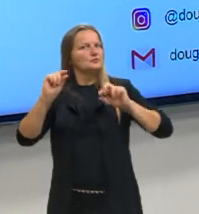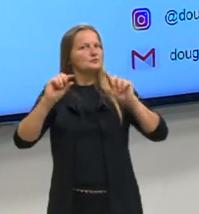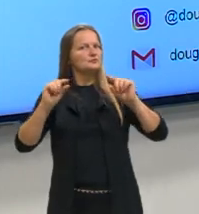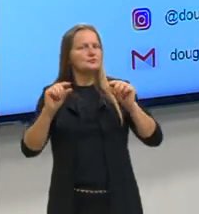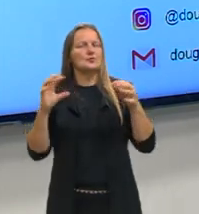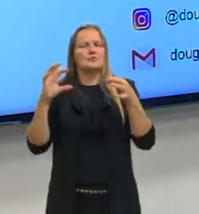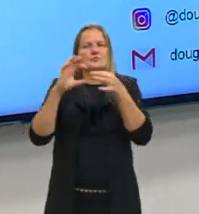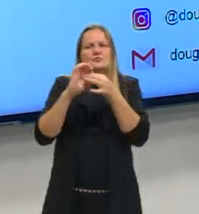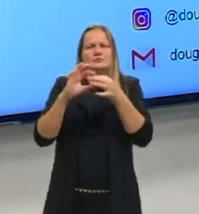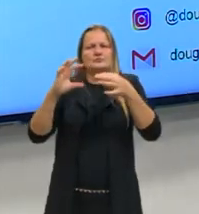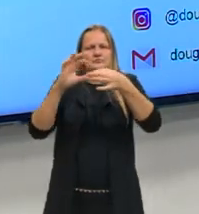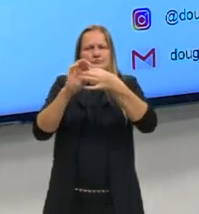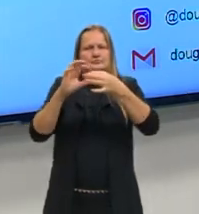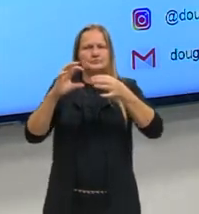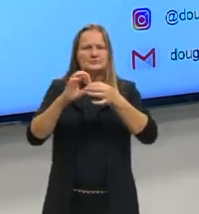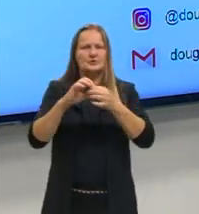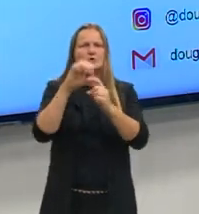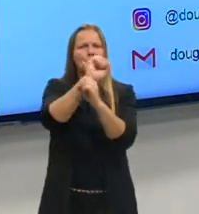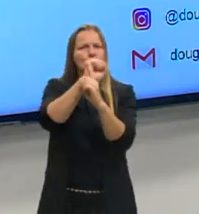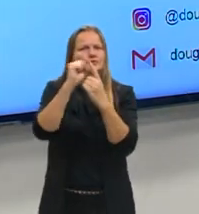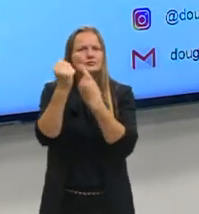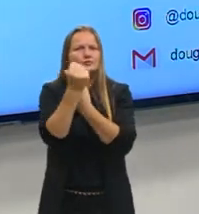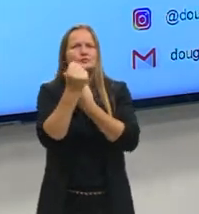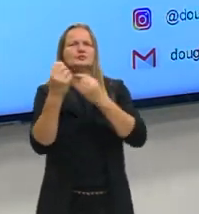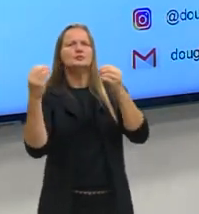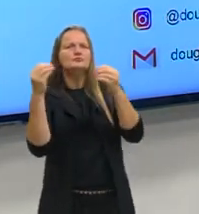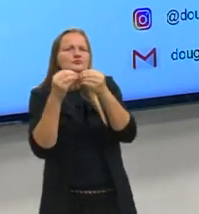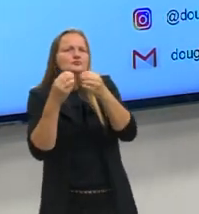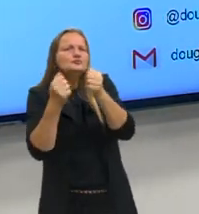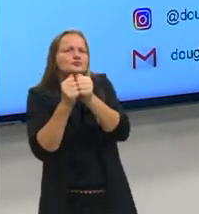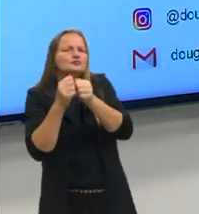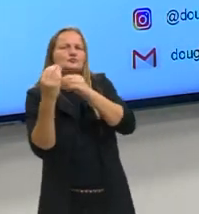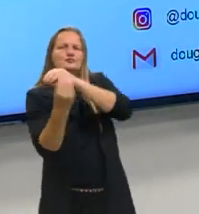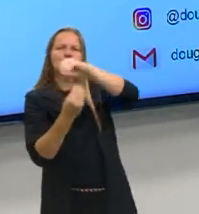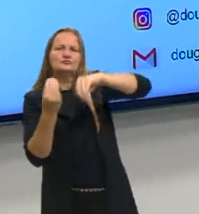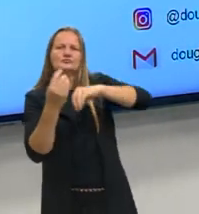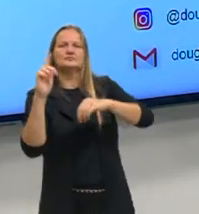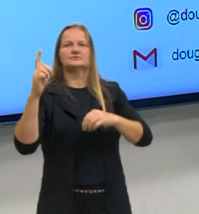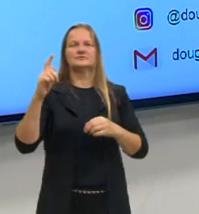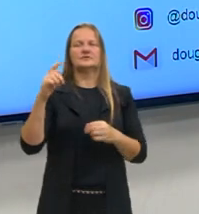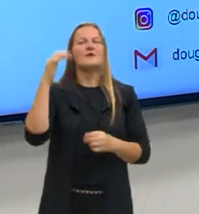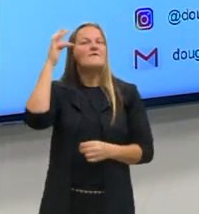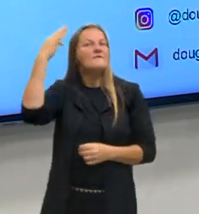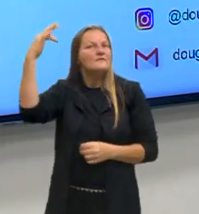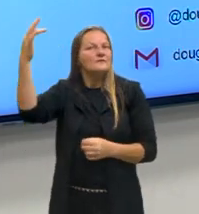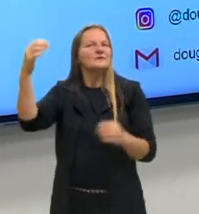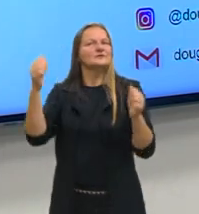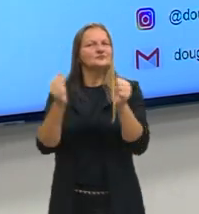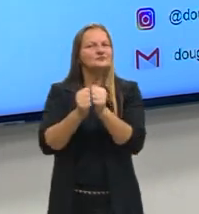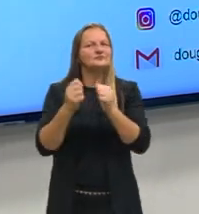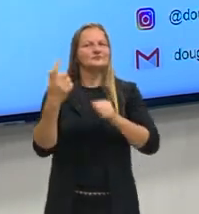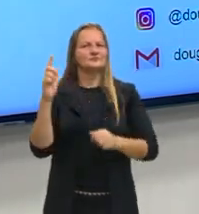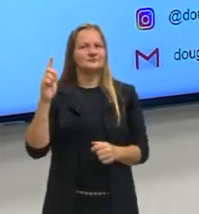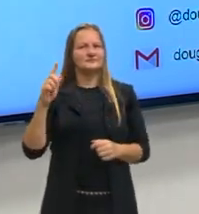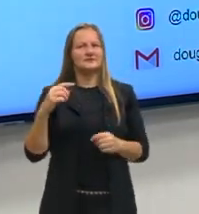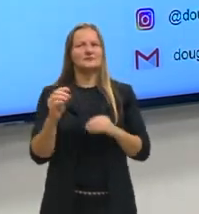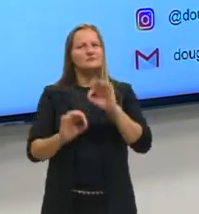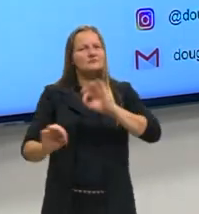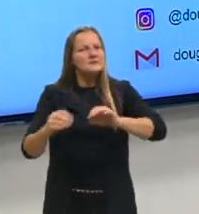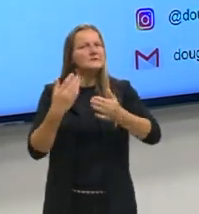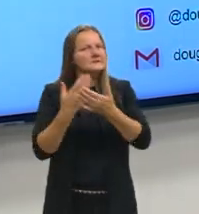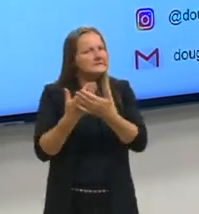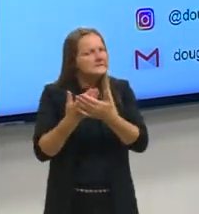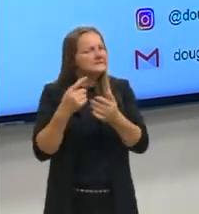muito ligado a a sociologia né a filosofia então nós temos a preparação